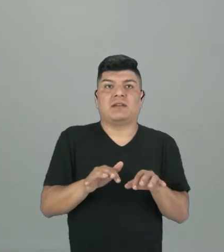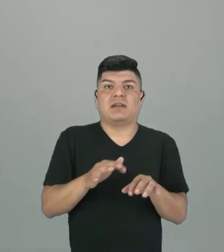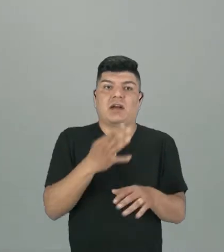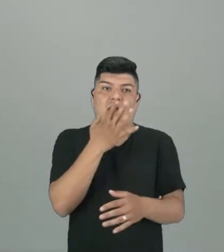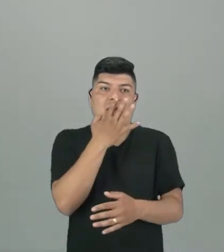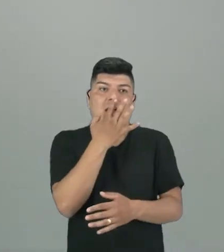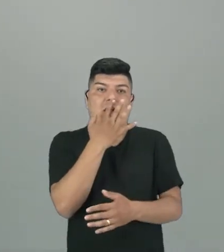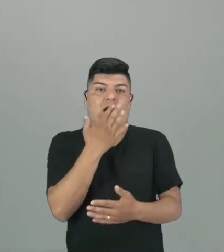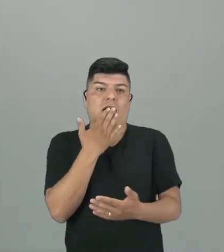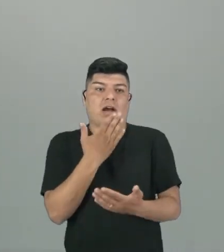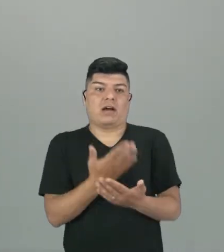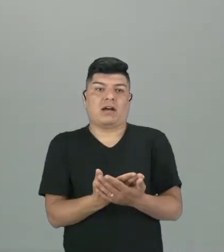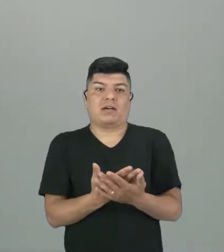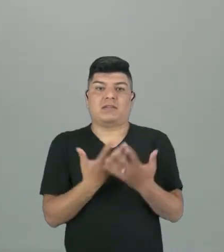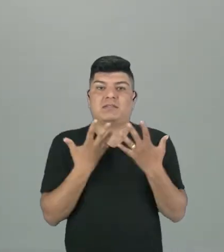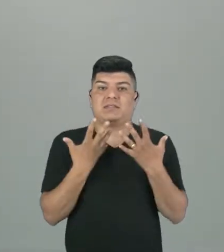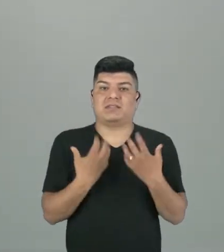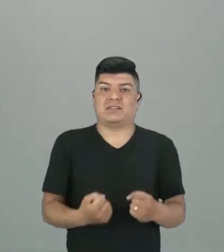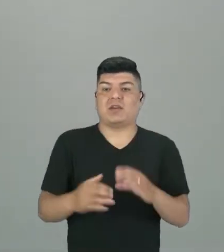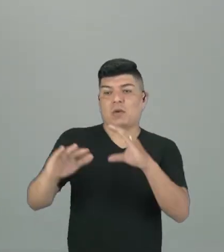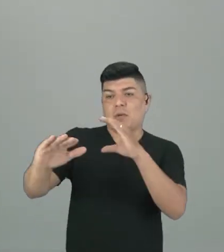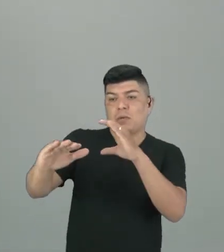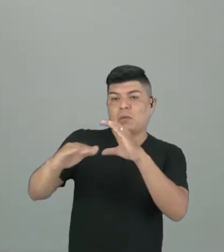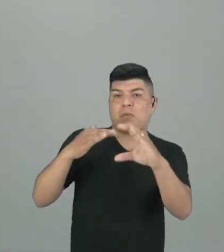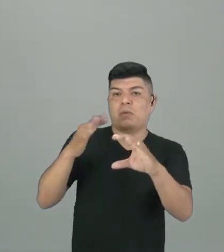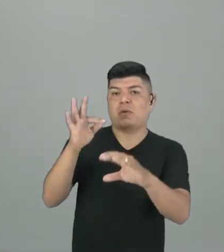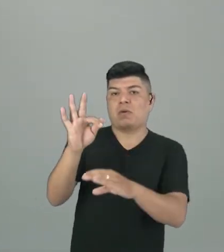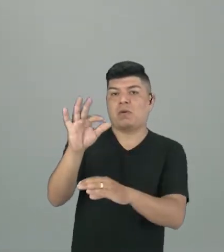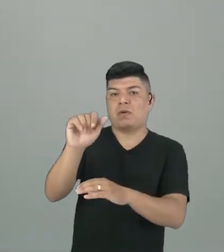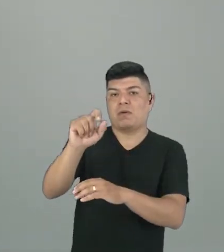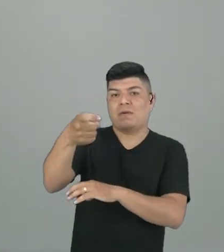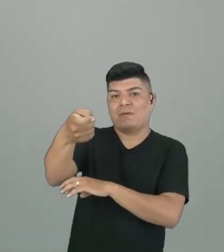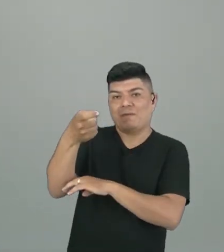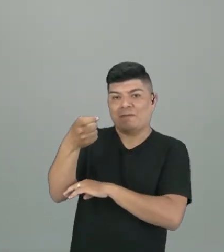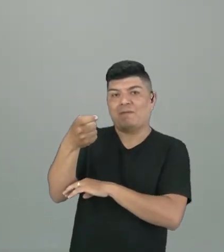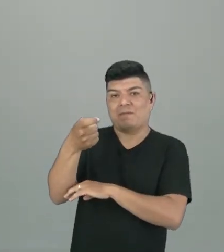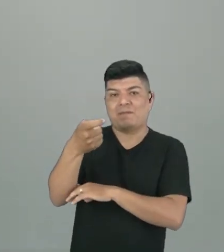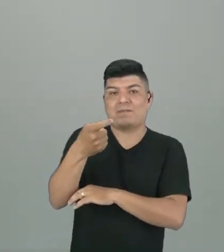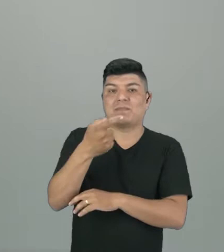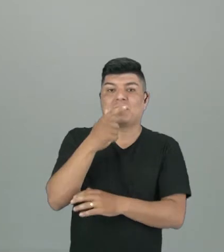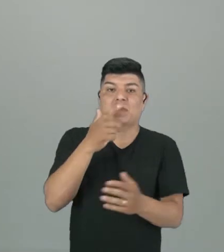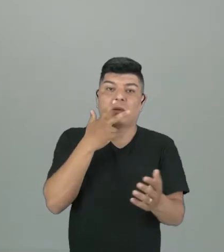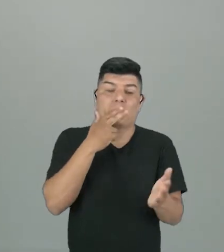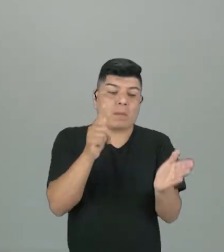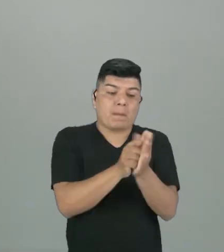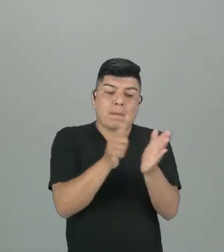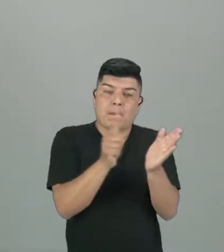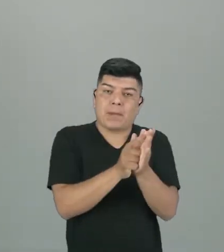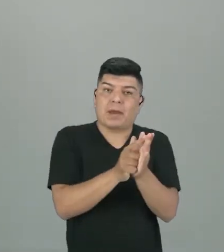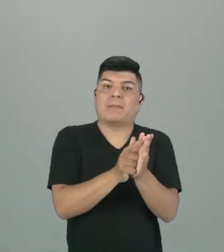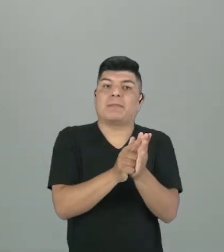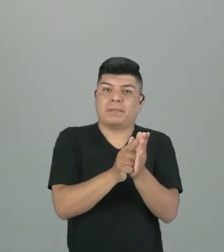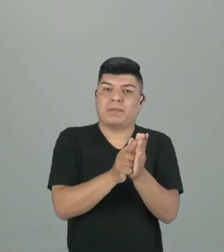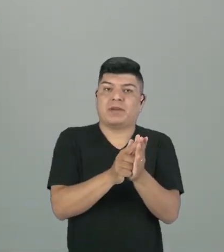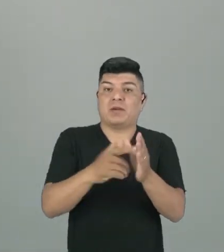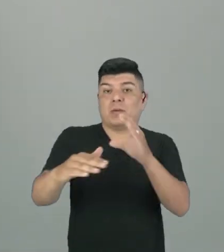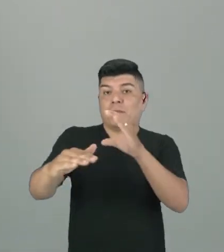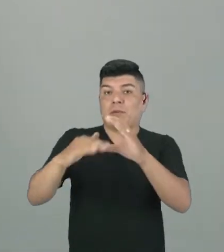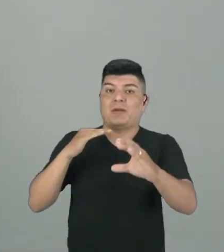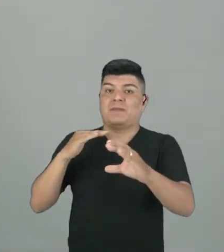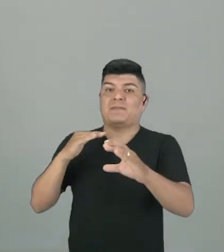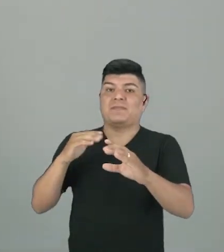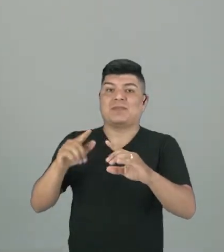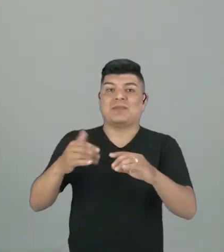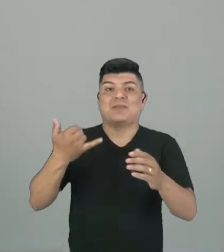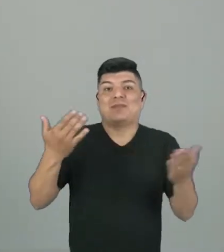admirado porque você recebia um fax. Fax era uma máquina que imprimia um documento, um papel que vinha. Hoje em dia você no